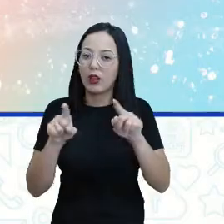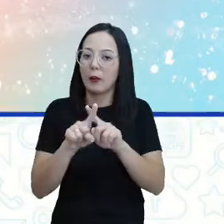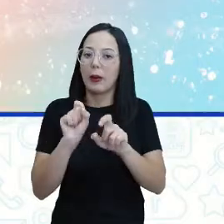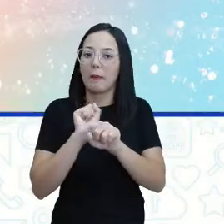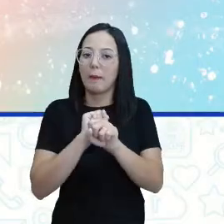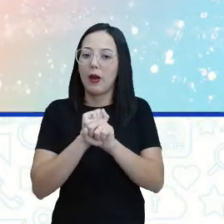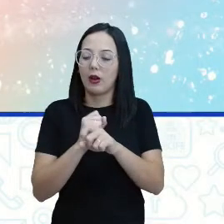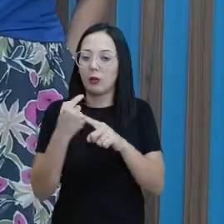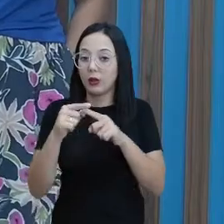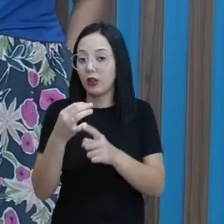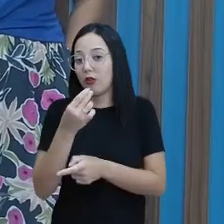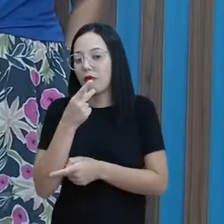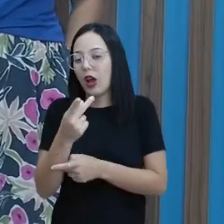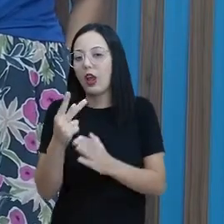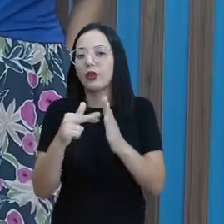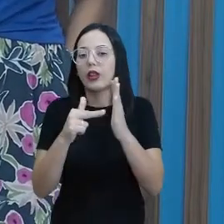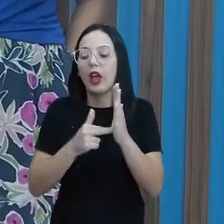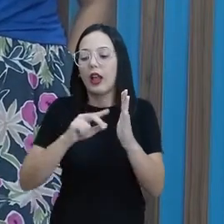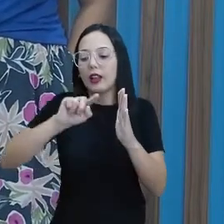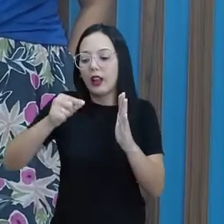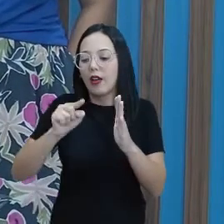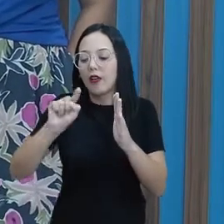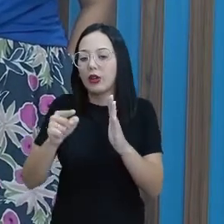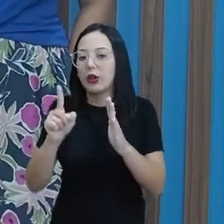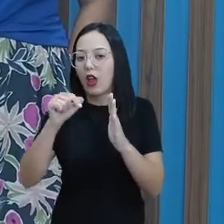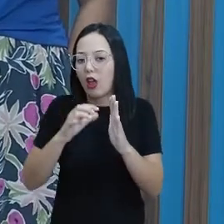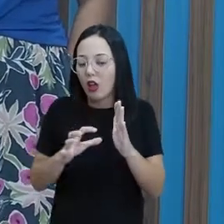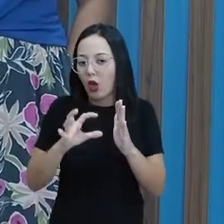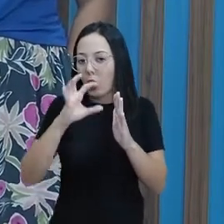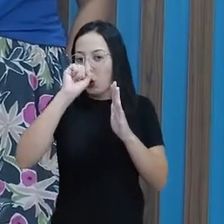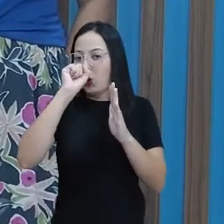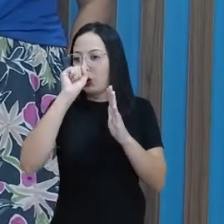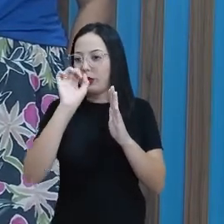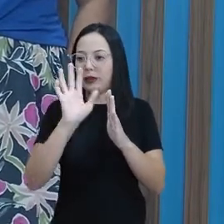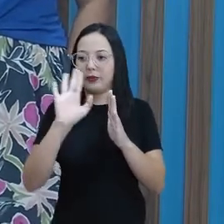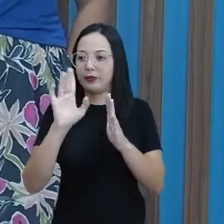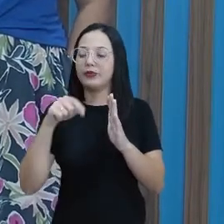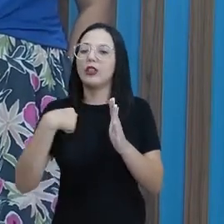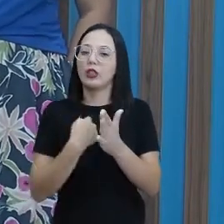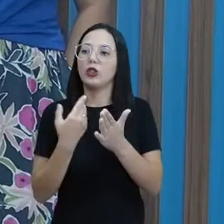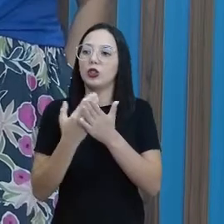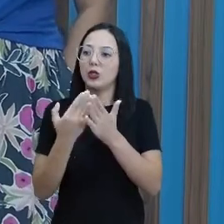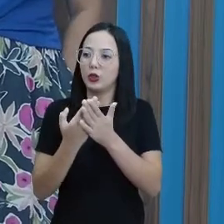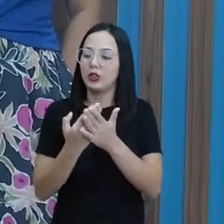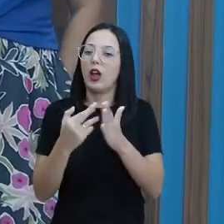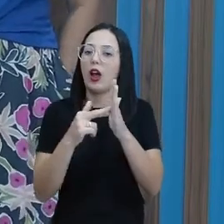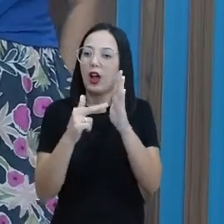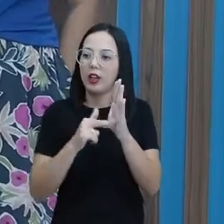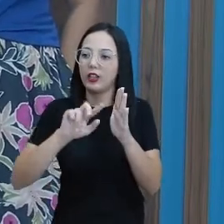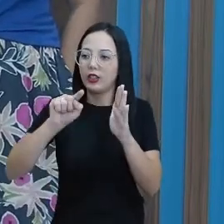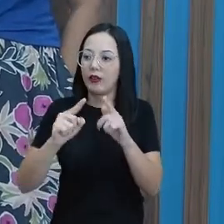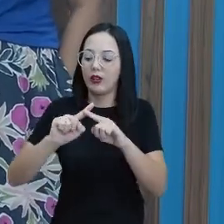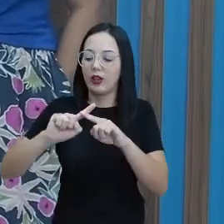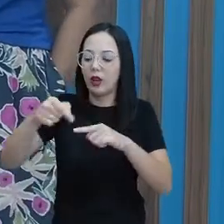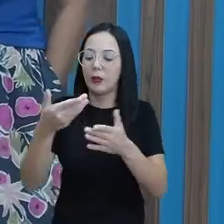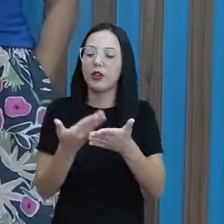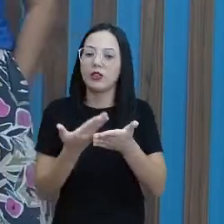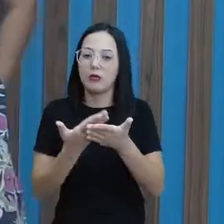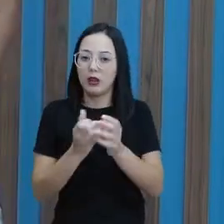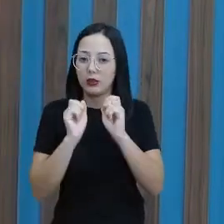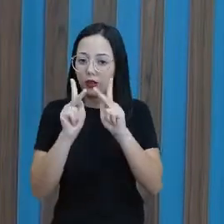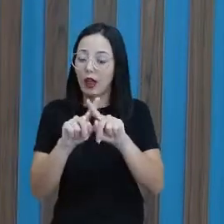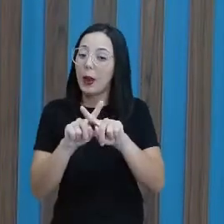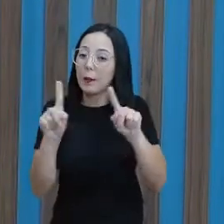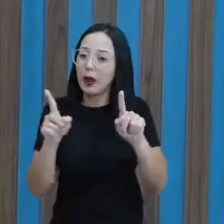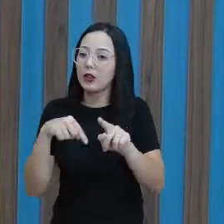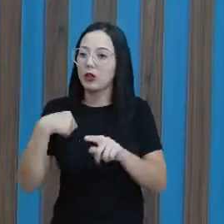Eu não estou dizendo que a regra da vírgula é a respiração, tá, gente? A gente vai estudar as regras da vírgula na próxima aula, não vai ser nessa. Mas